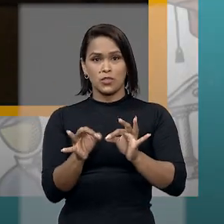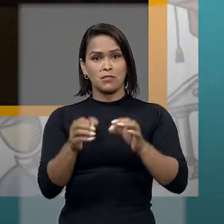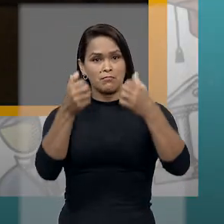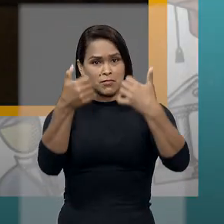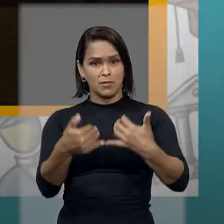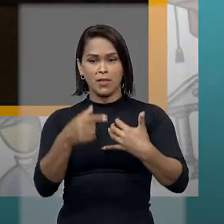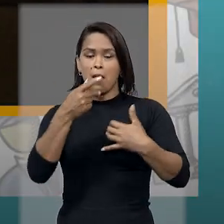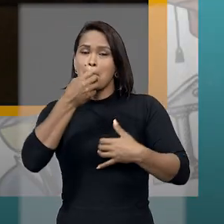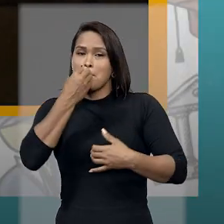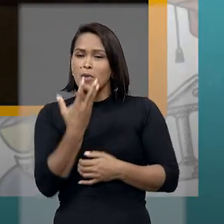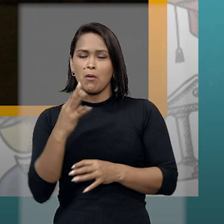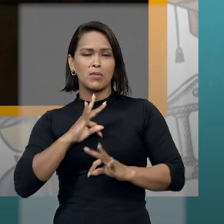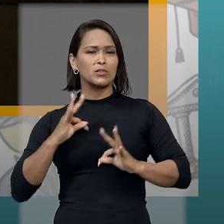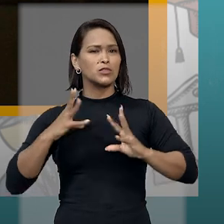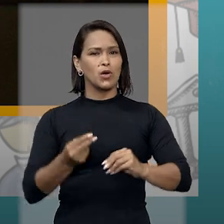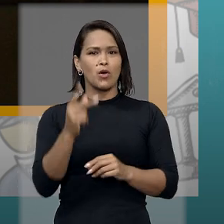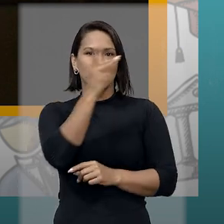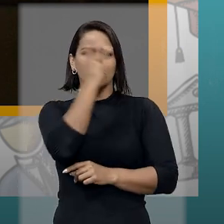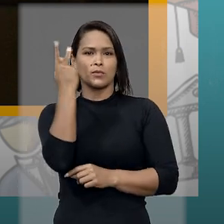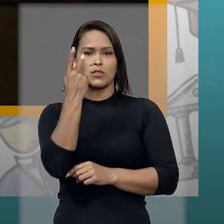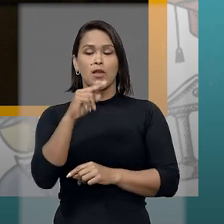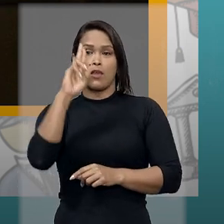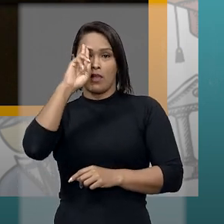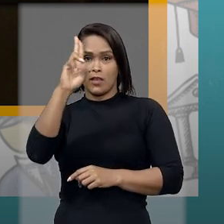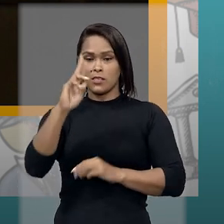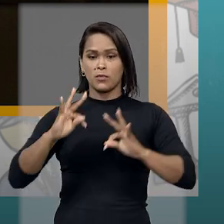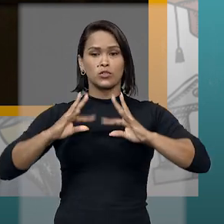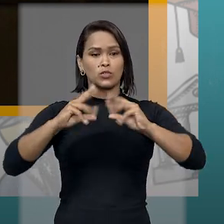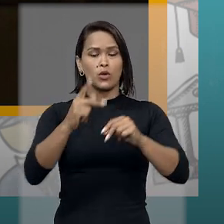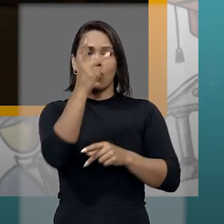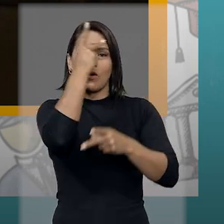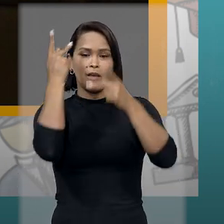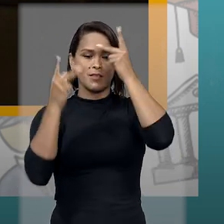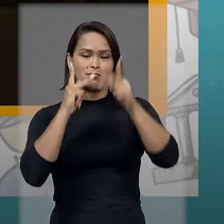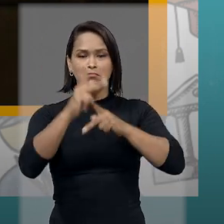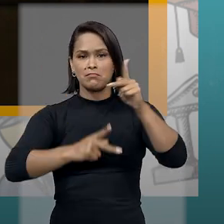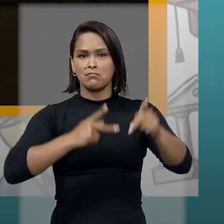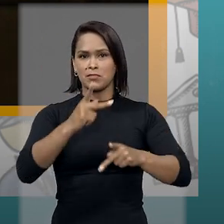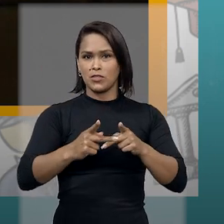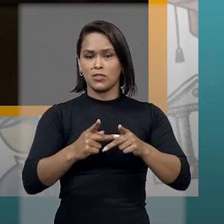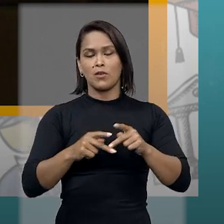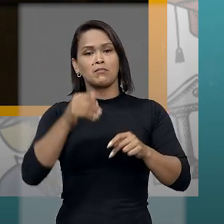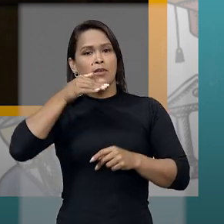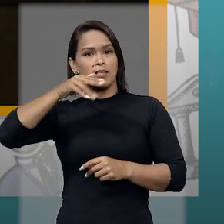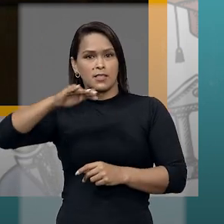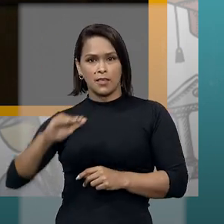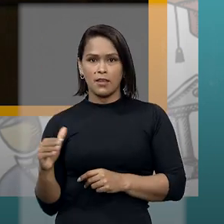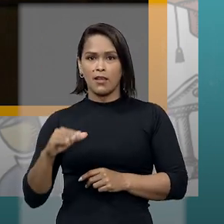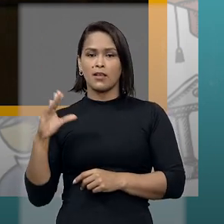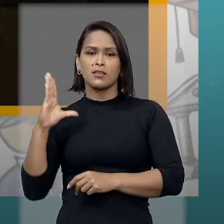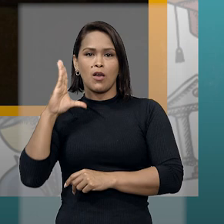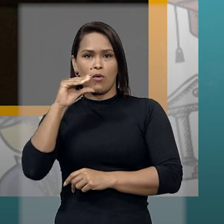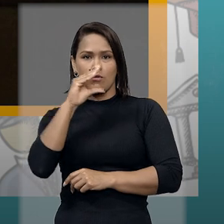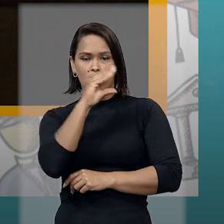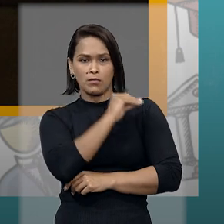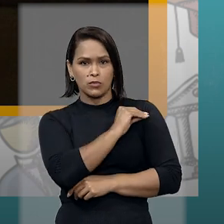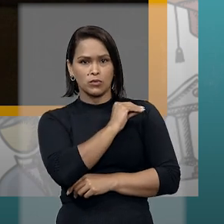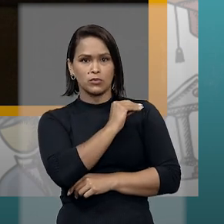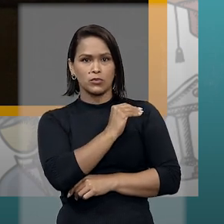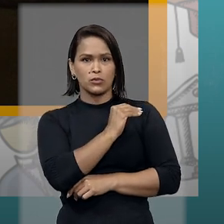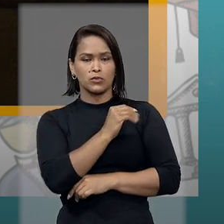Justiça é algo bom pra gente, que respeita todas as pessoas, as crianças,